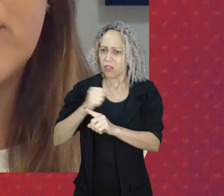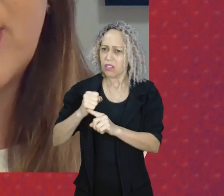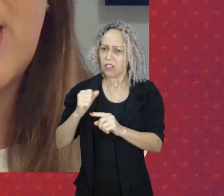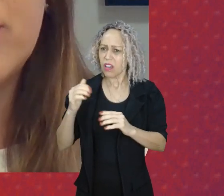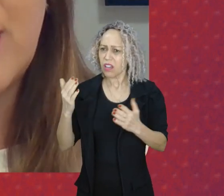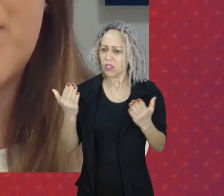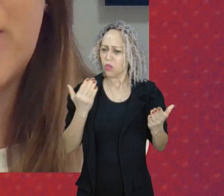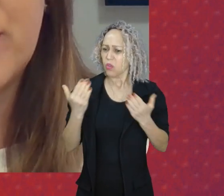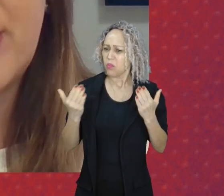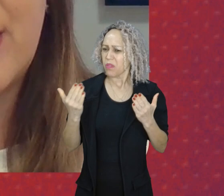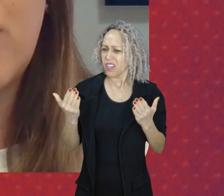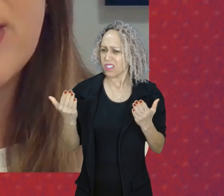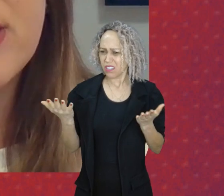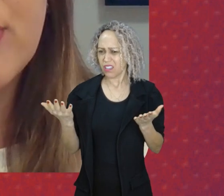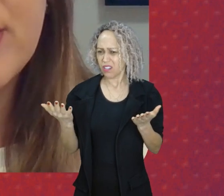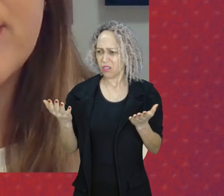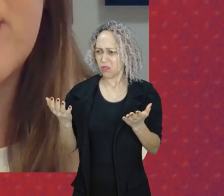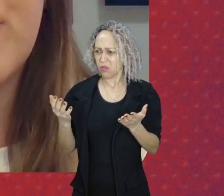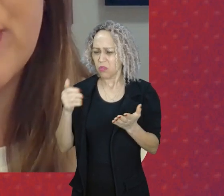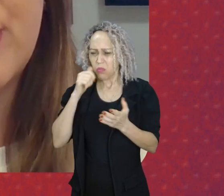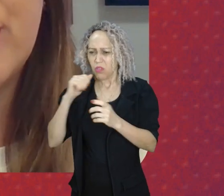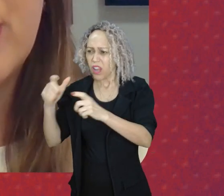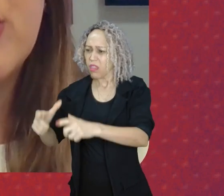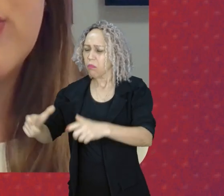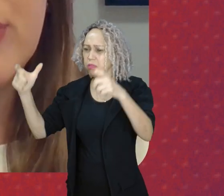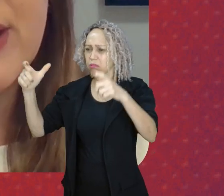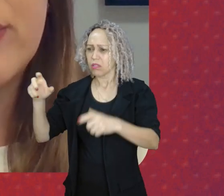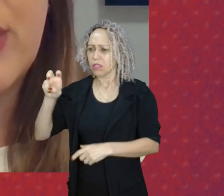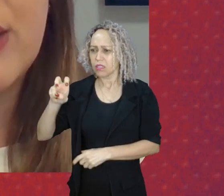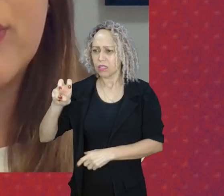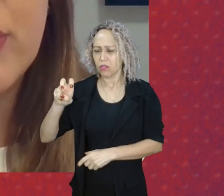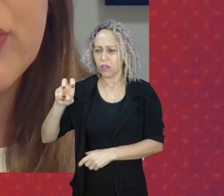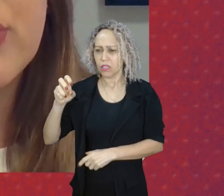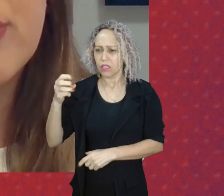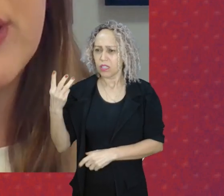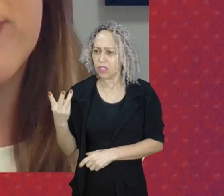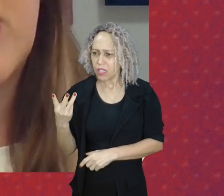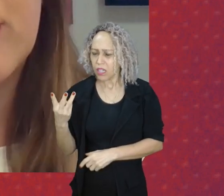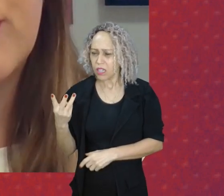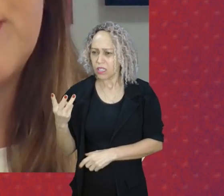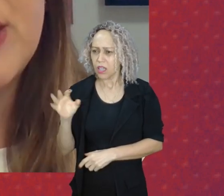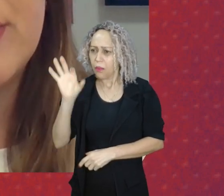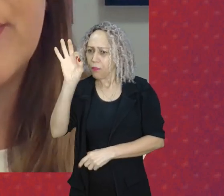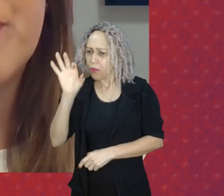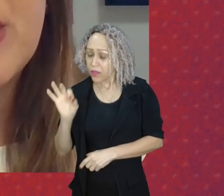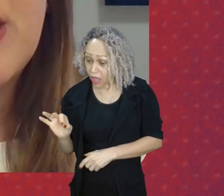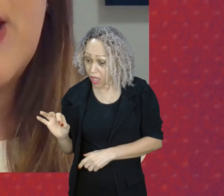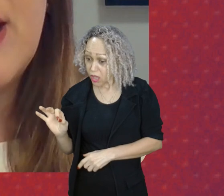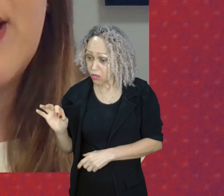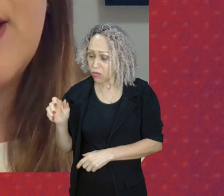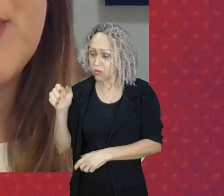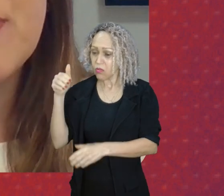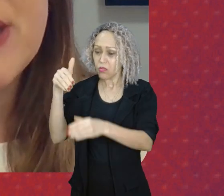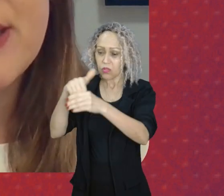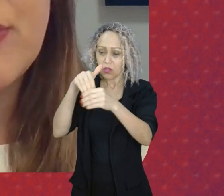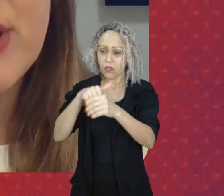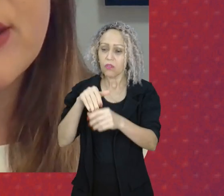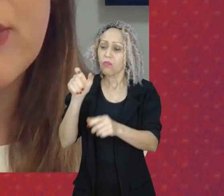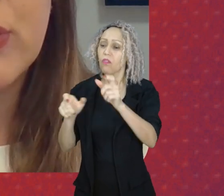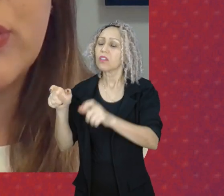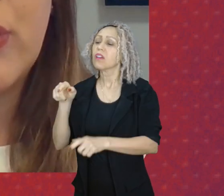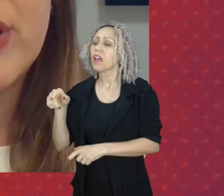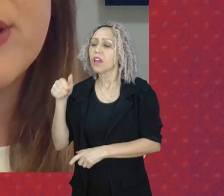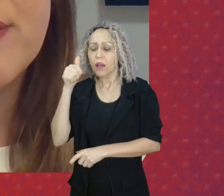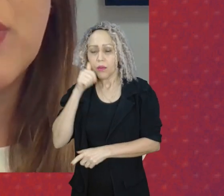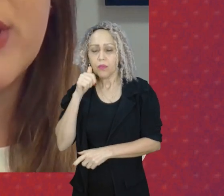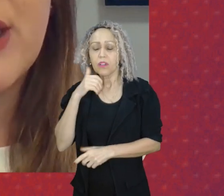representam no eleitorado apto a votar. Quase 53% do eleitorado hoje é um eleitorado feminino. Mesmo assim, o que